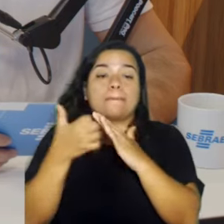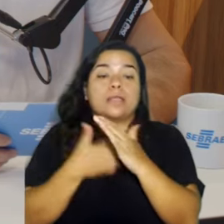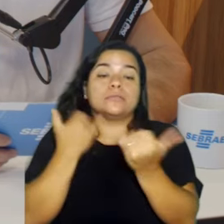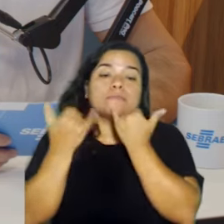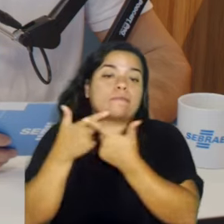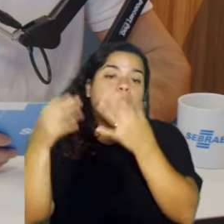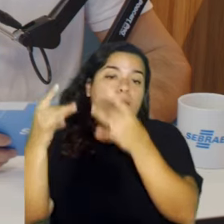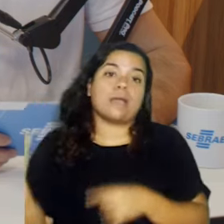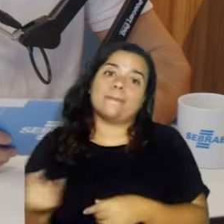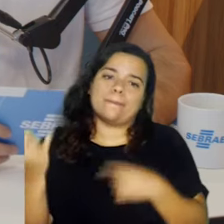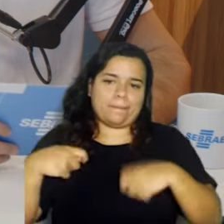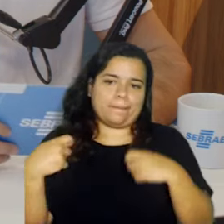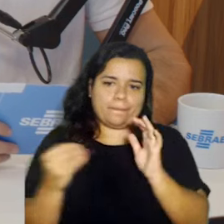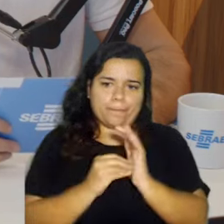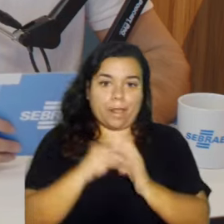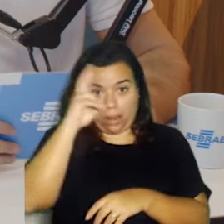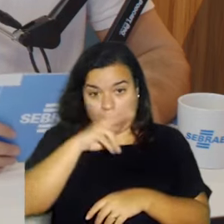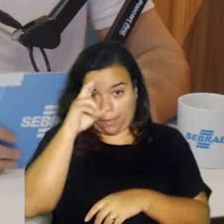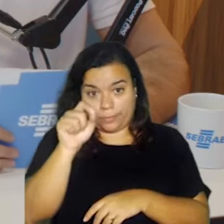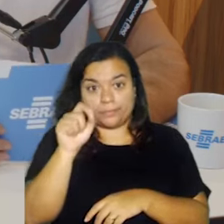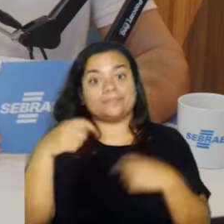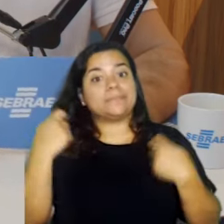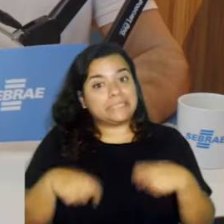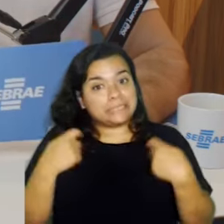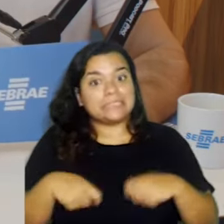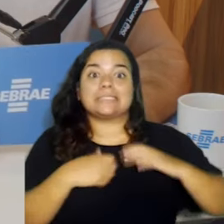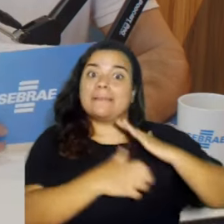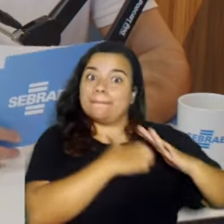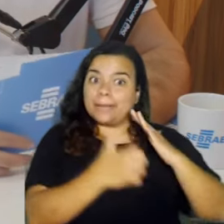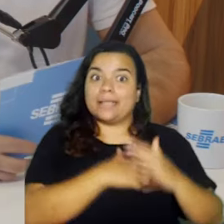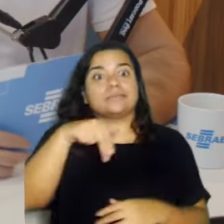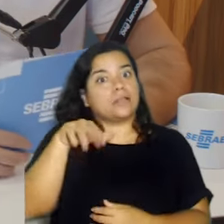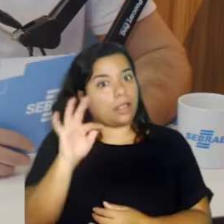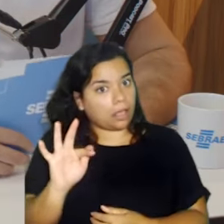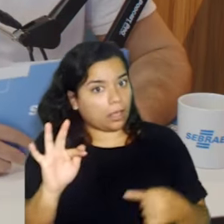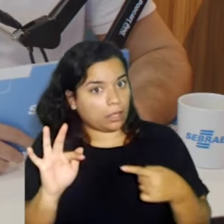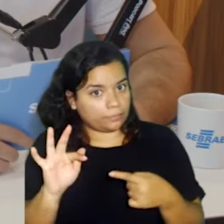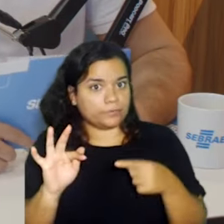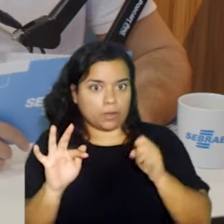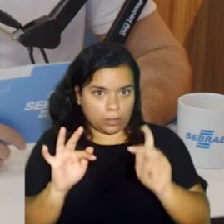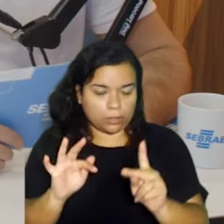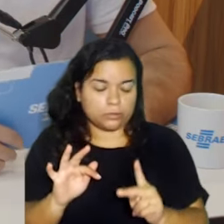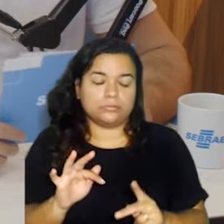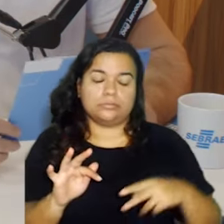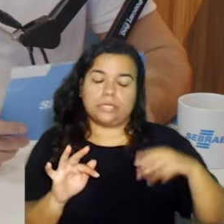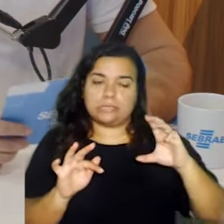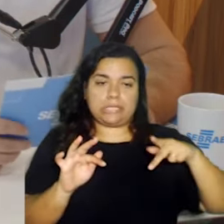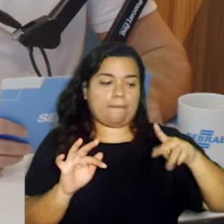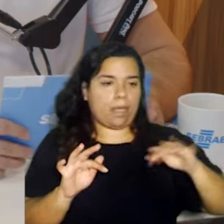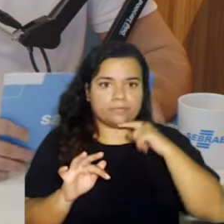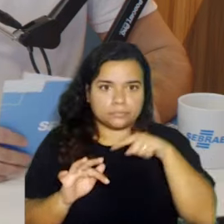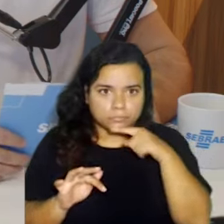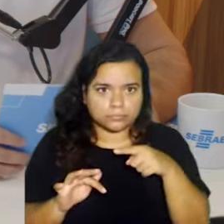empresa lembrem-se que pra emissão de nota fiscal Você precisa ser uma empresa né então lembrem-se disso e agora ele já